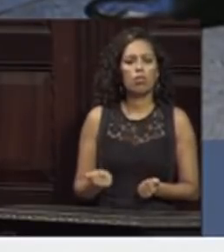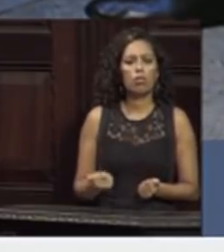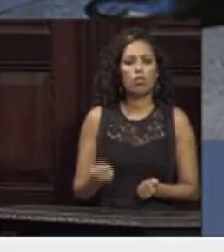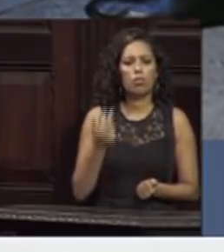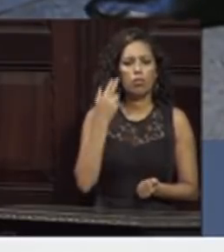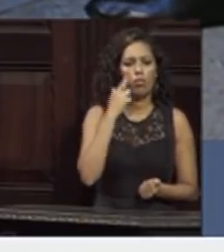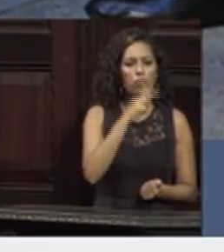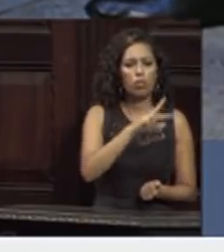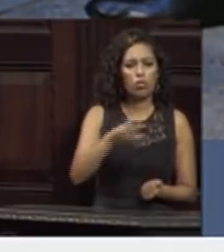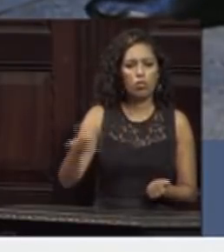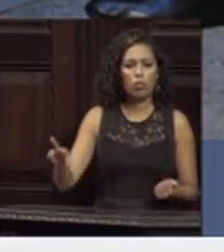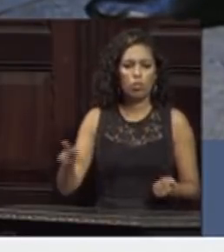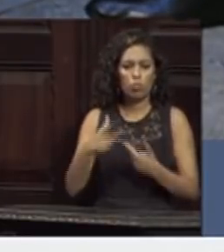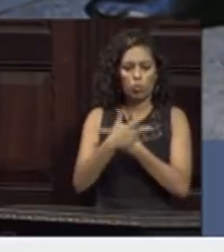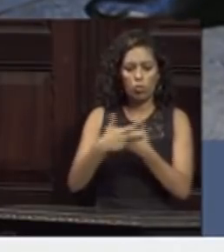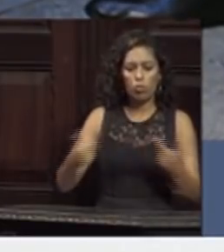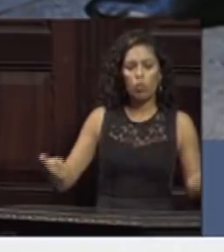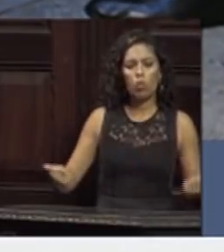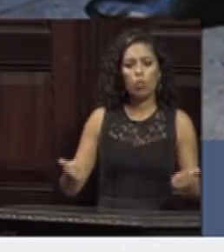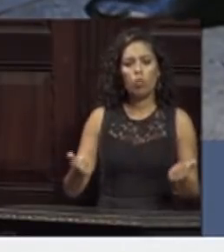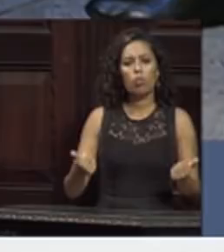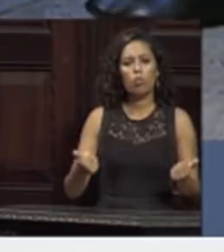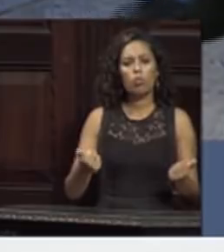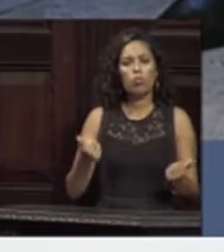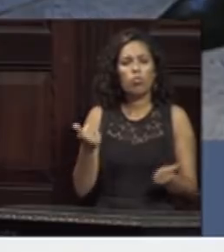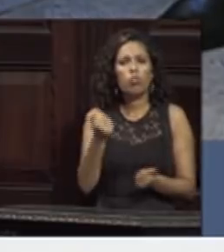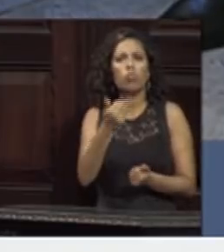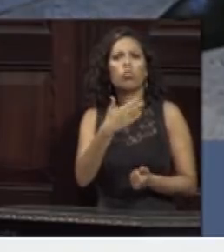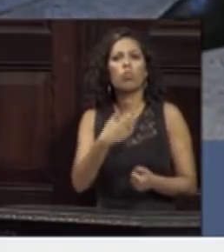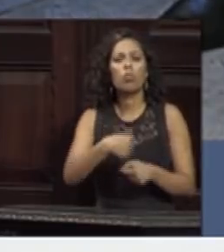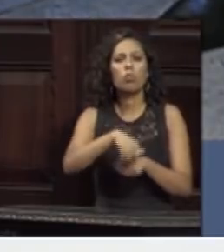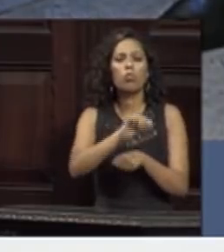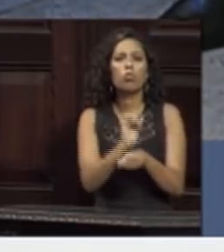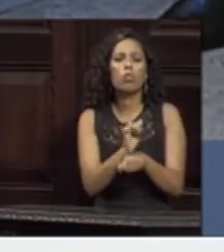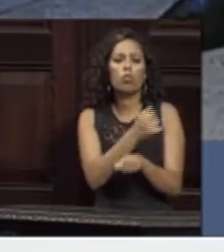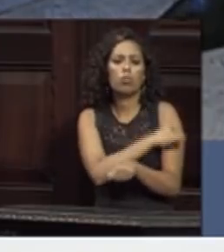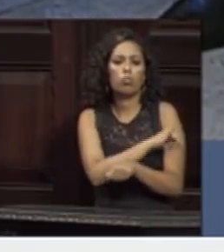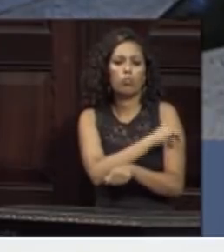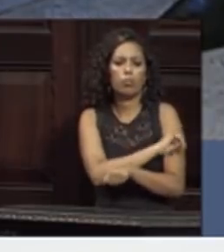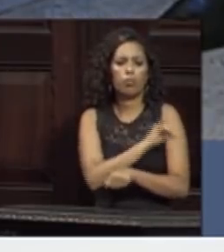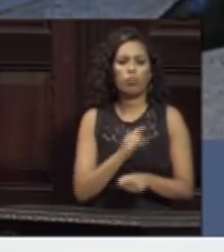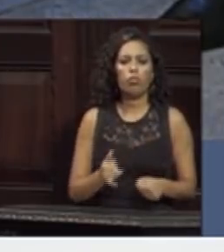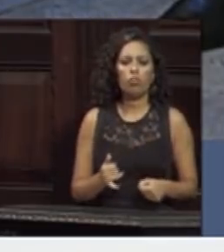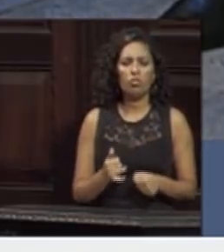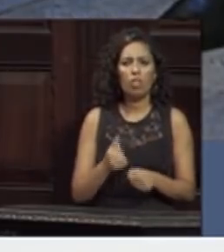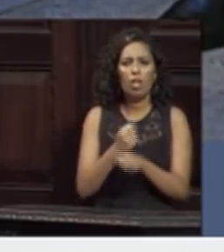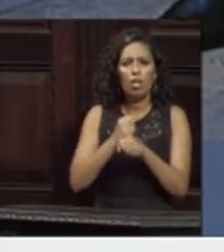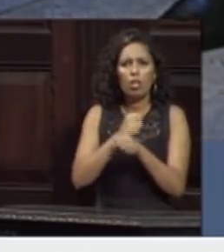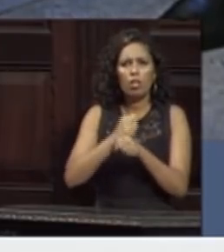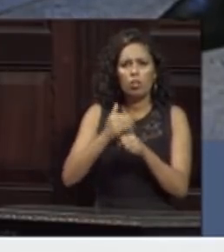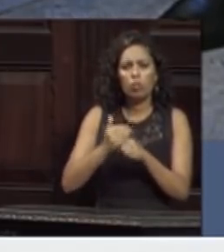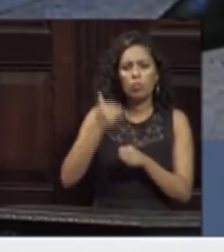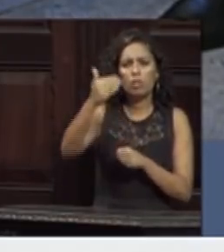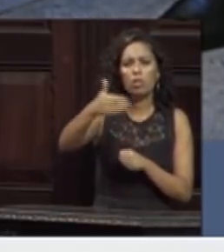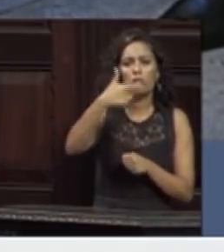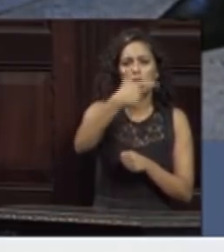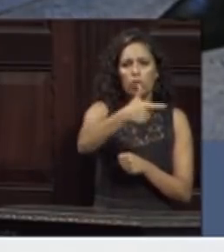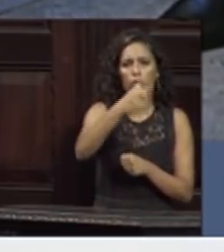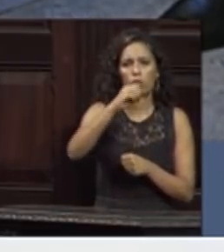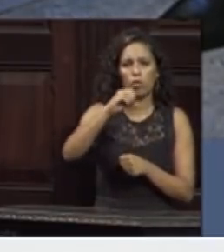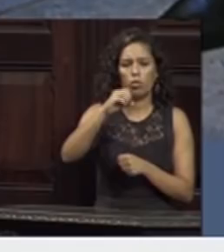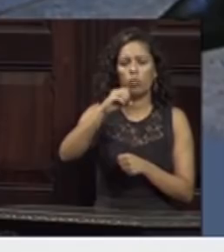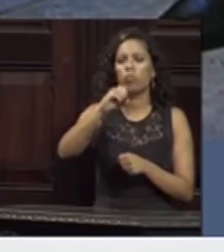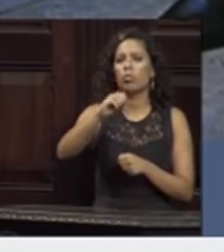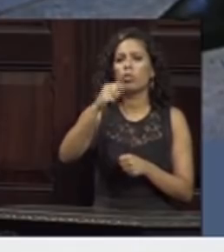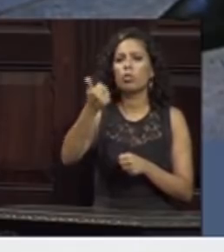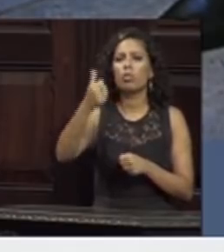para o Rio de Janeiro. Aponta-se em royalties e participação especial a partir de 2019, 2020, 13 bilhões por ano para o